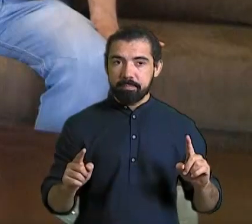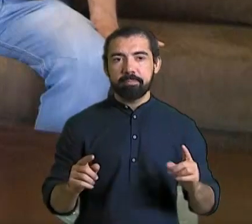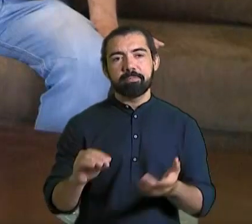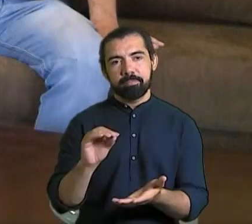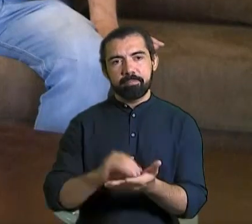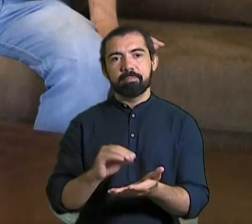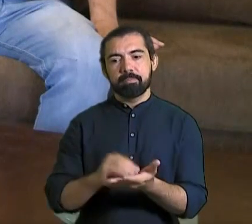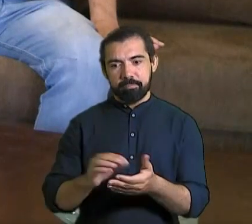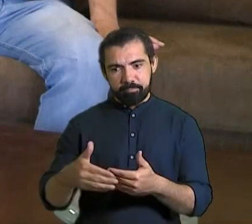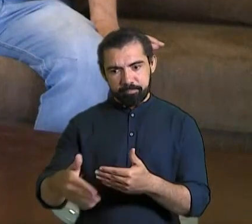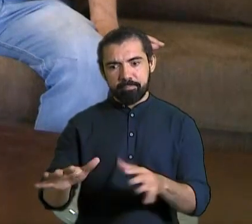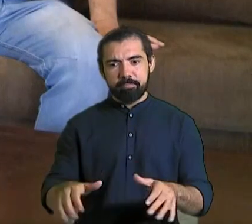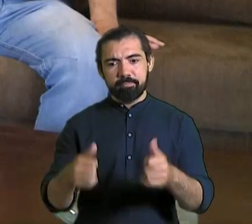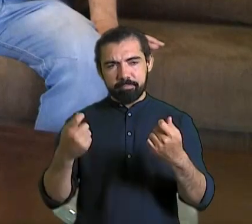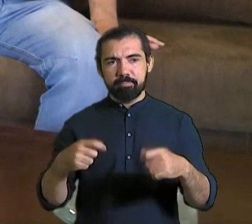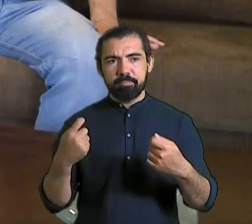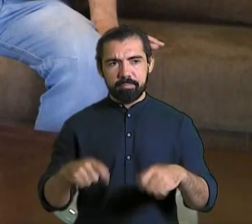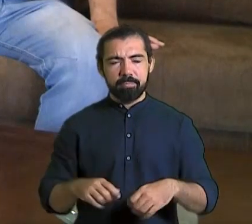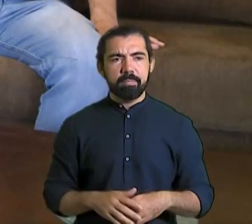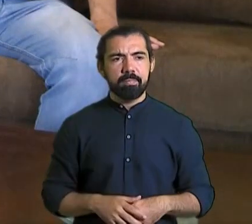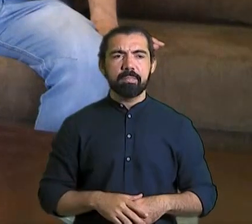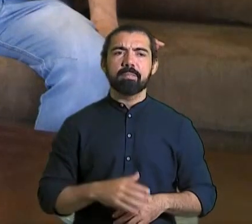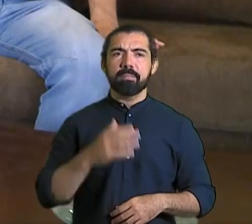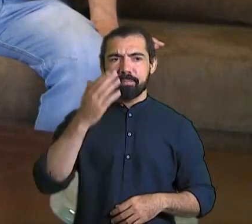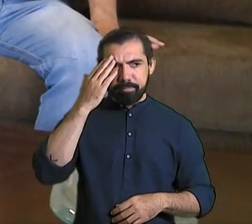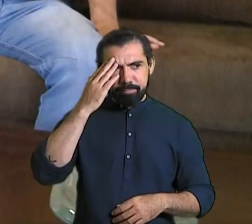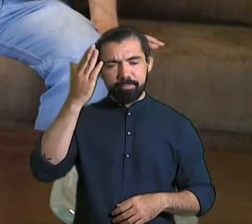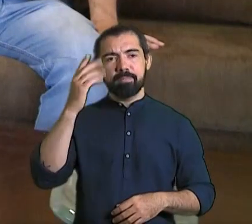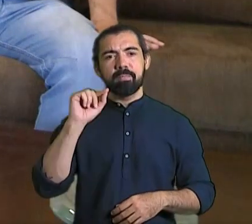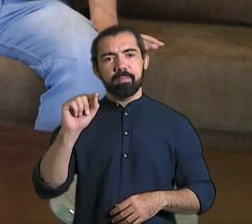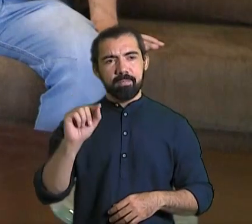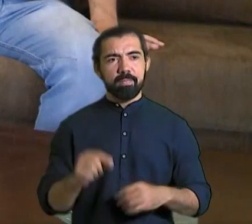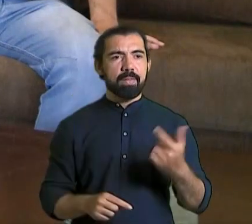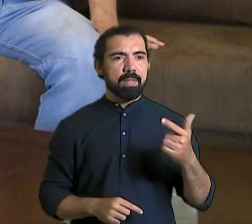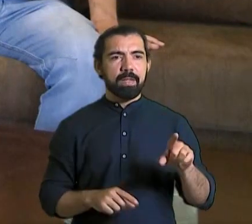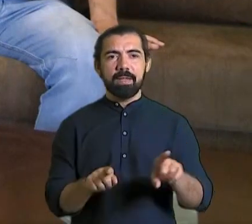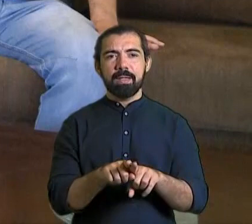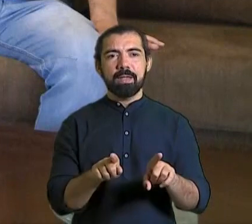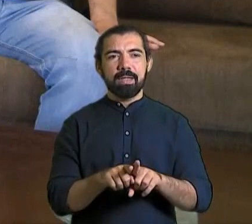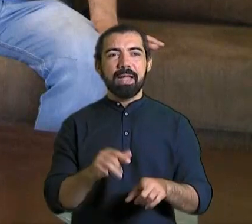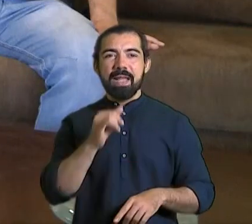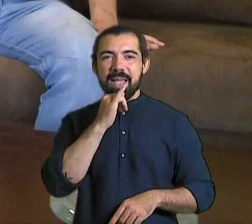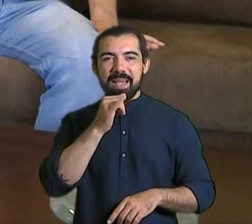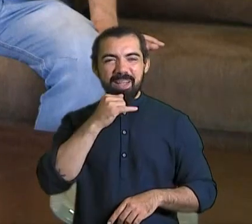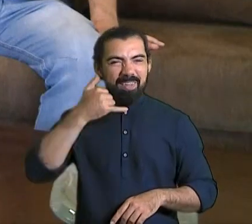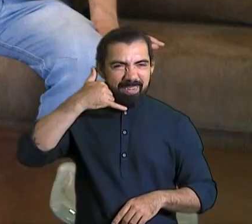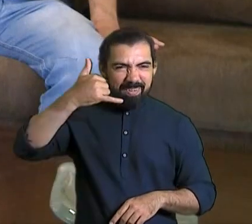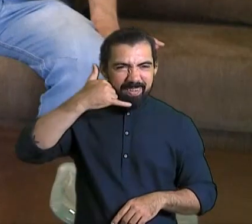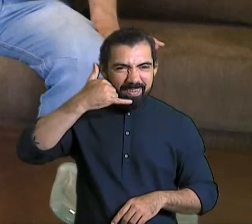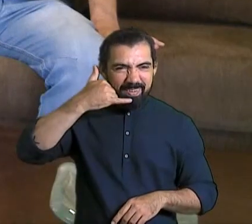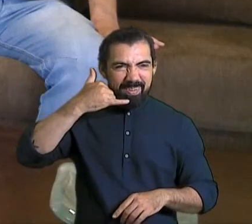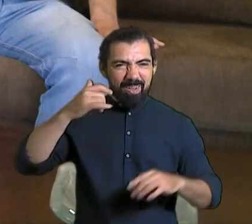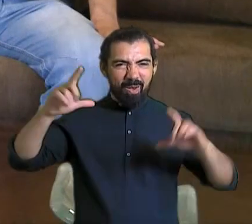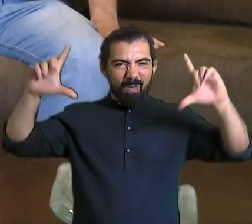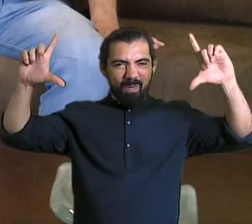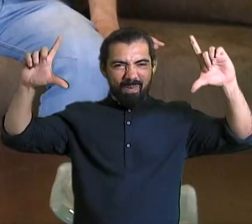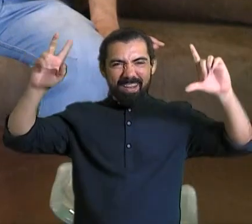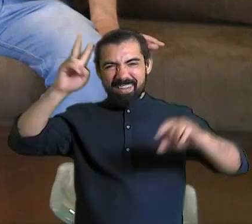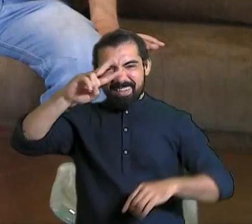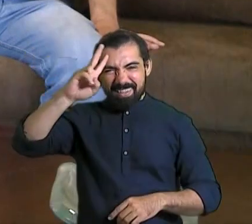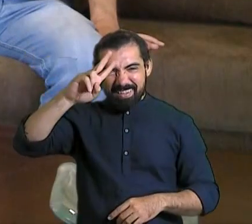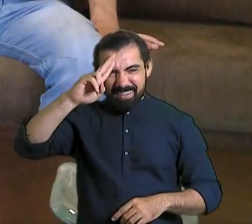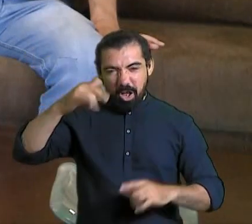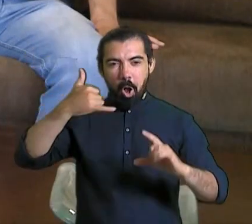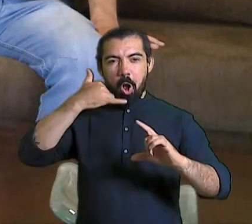melhorar. E ainda bem que não existem mais aqueles orelhões, né, na calçada, né? Orelhão. As pessoas batiam muito a